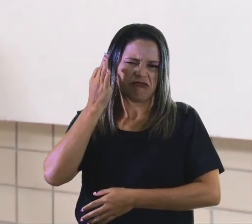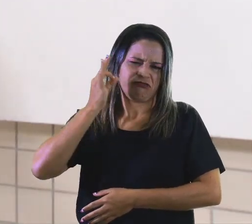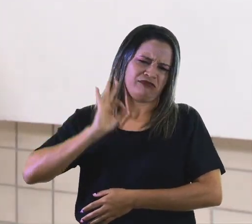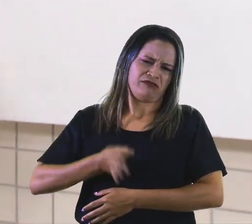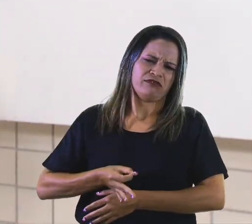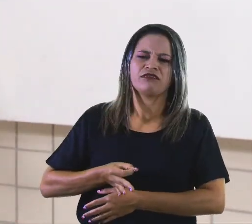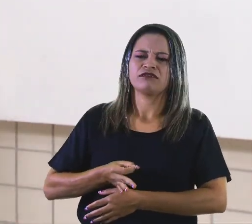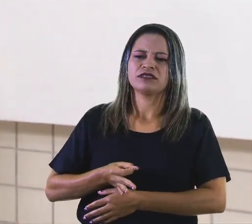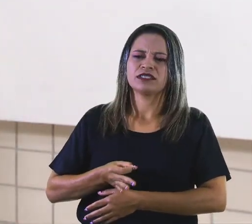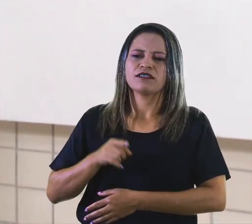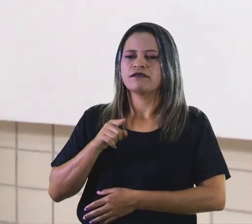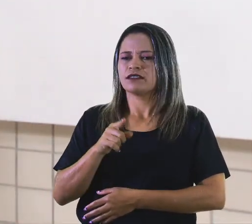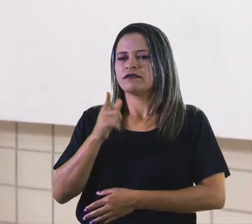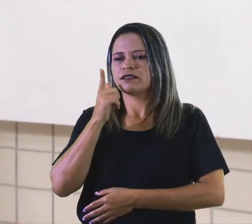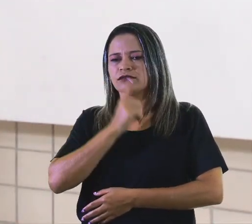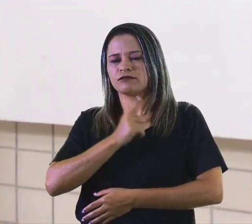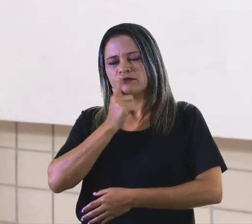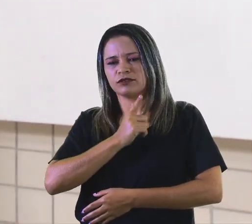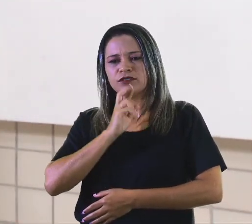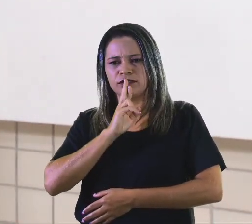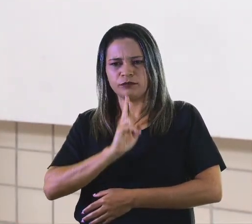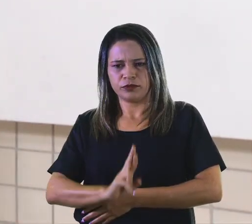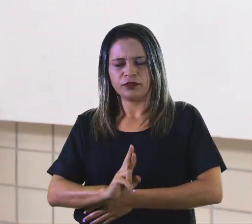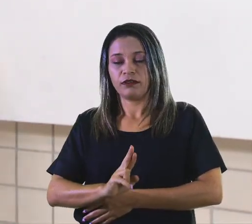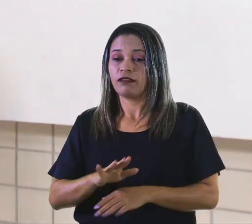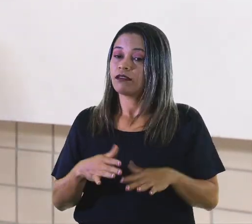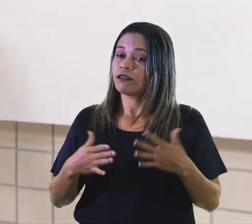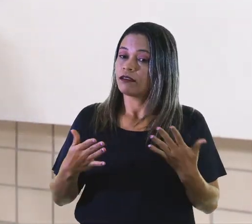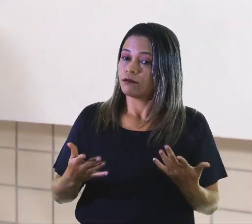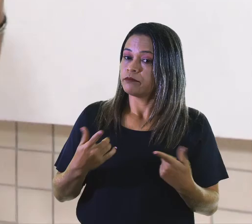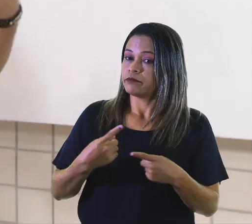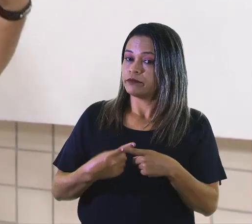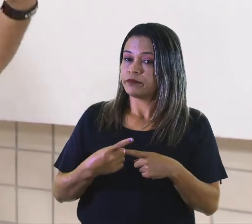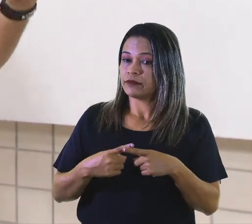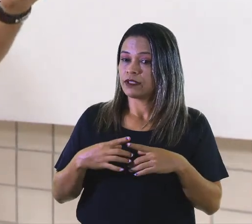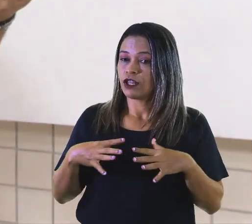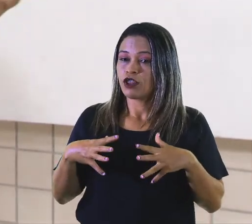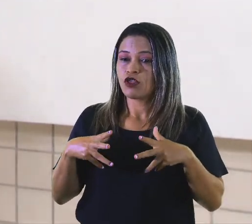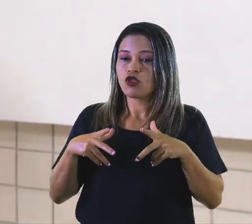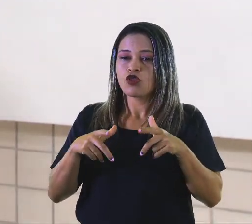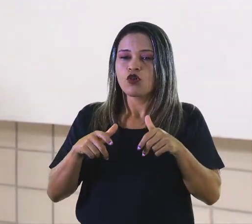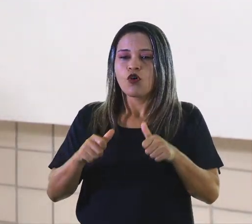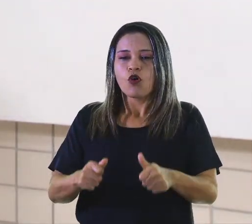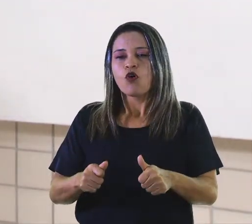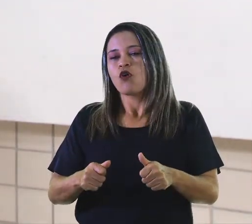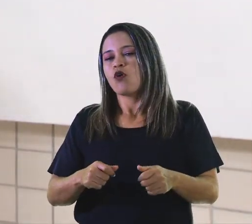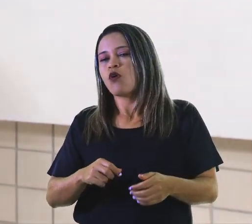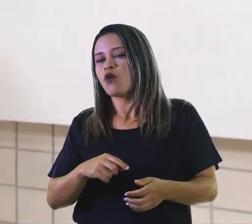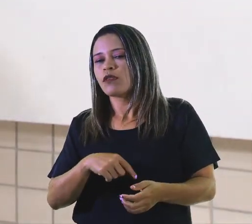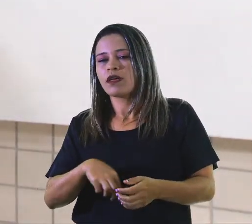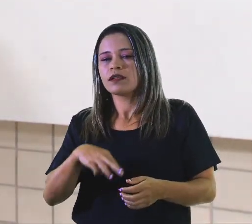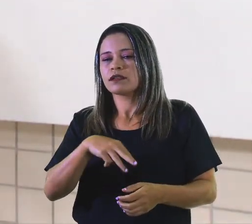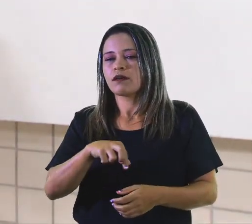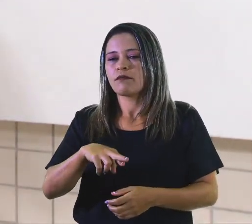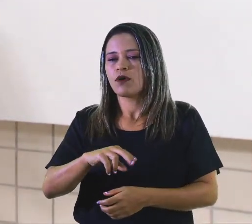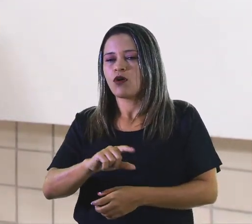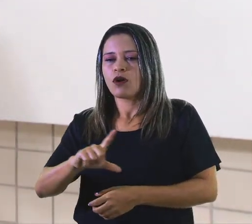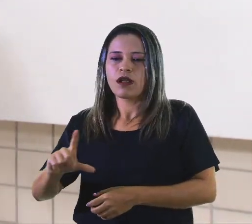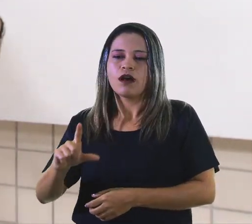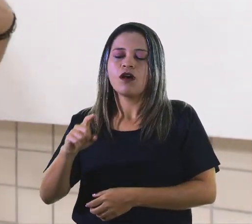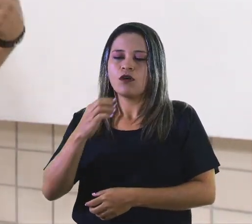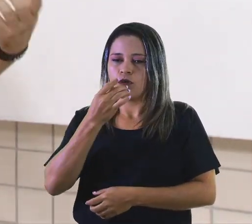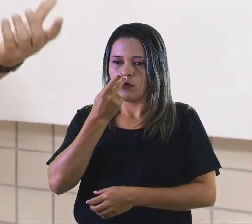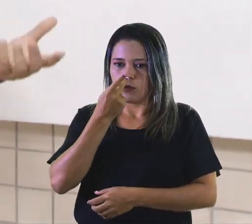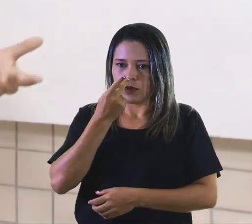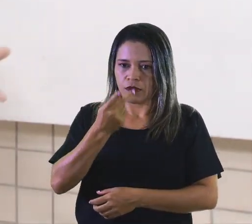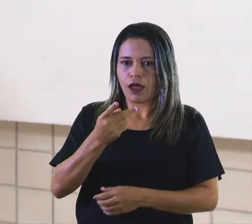certeza que você vai conseguir responder. Até porque toda a moral da história de Pinóquio, para quem já conhece,